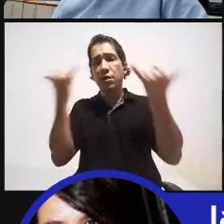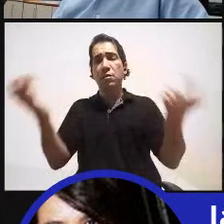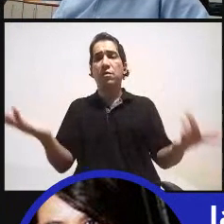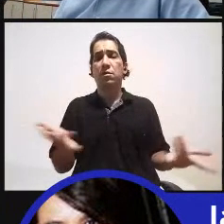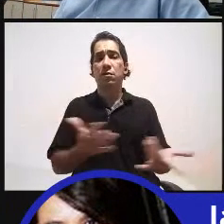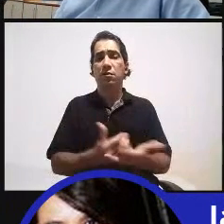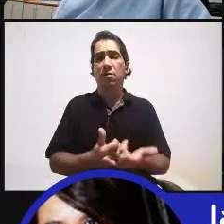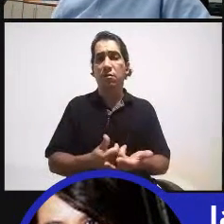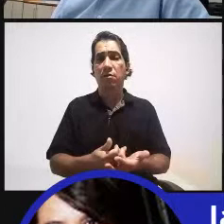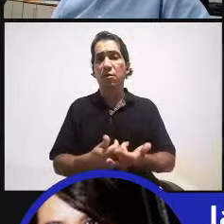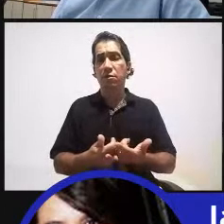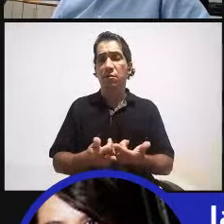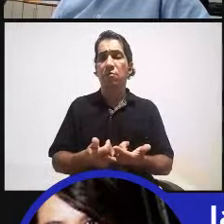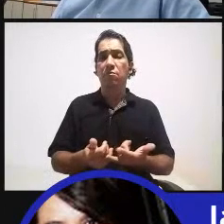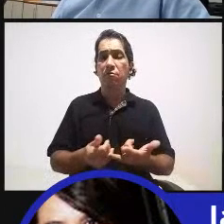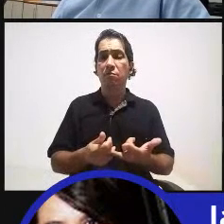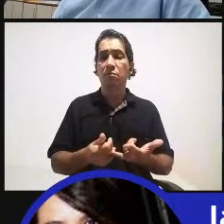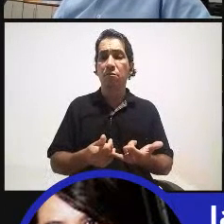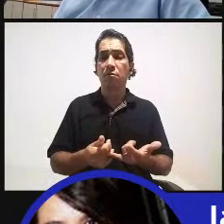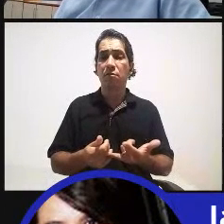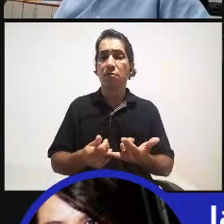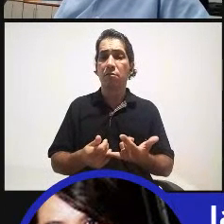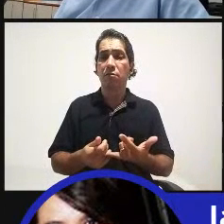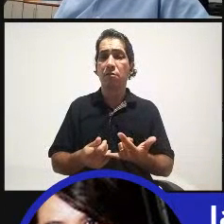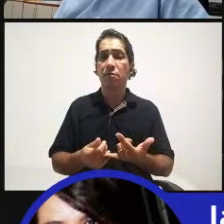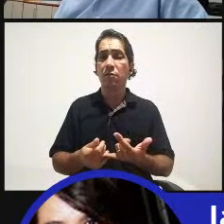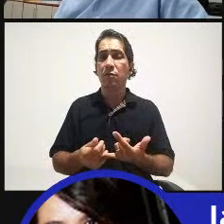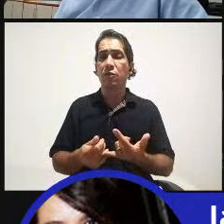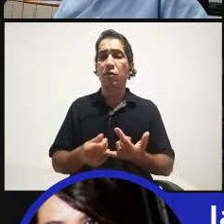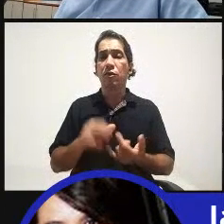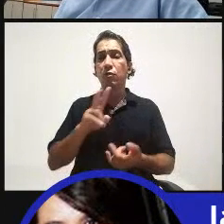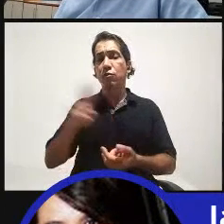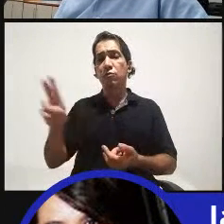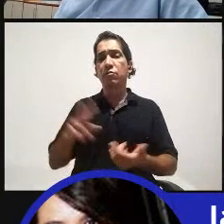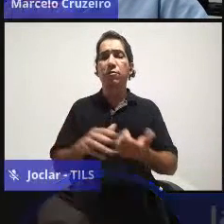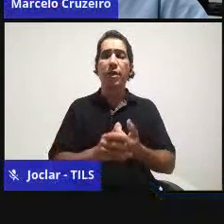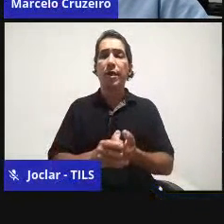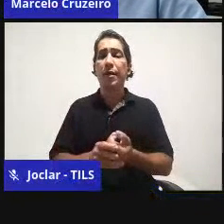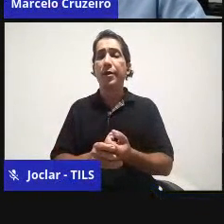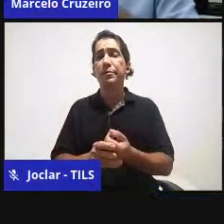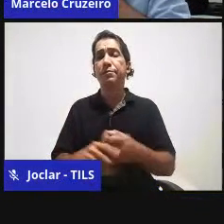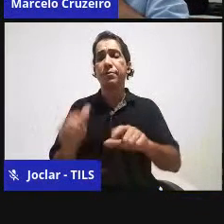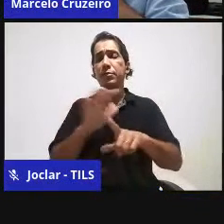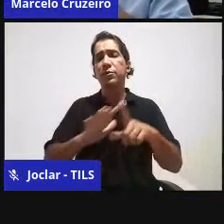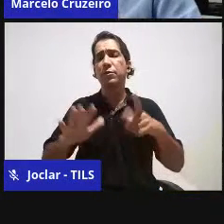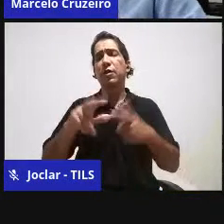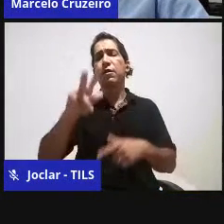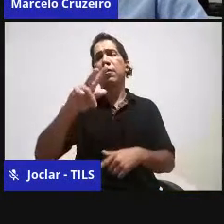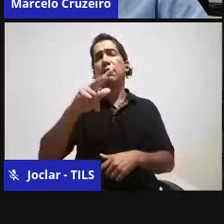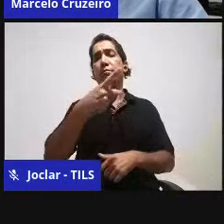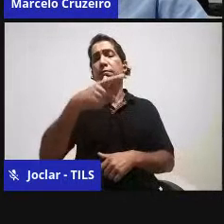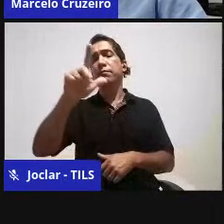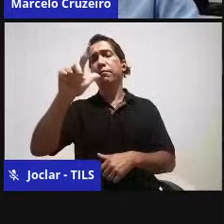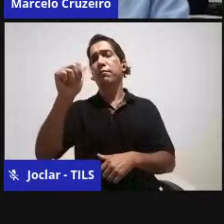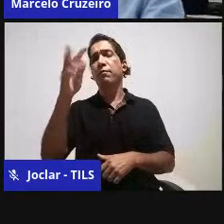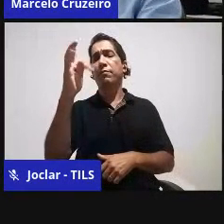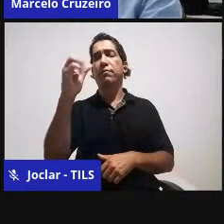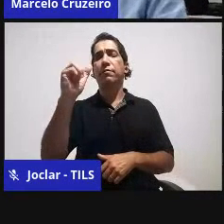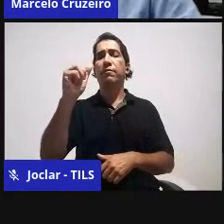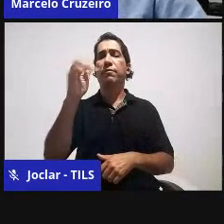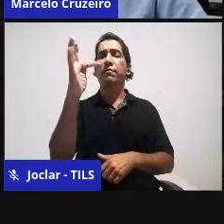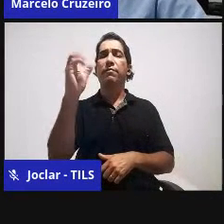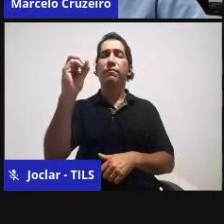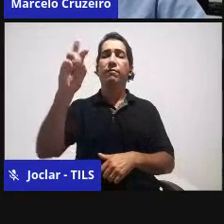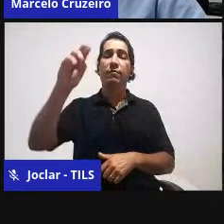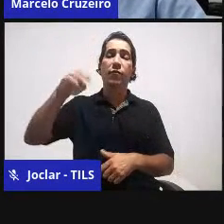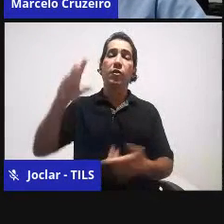IoT, né? E a VEG chama de plataforma VEG Knowledge. Ok? Então, vamos lá. Passando aqui os